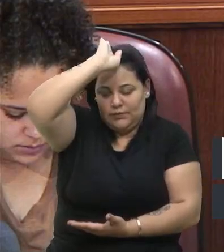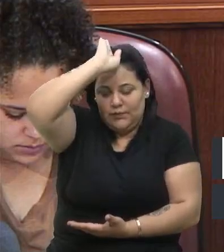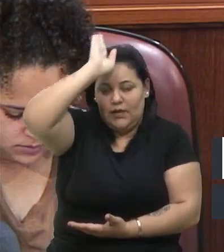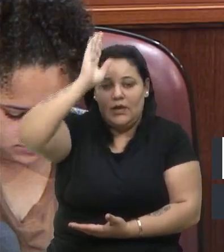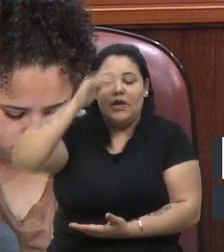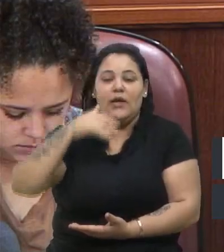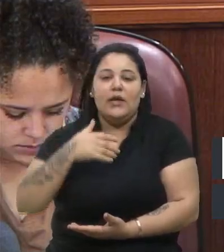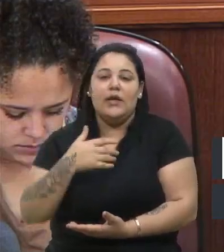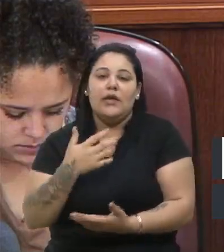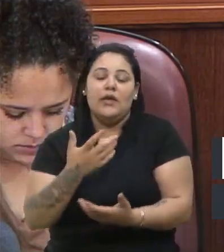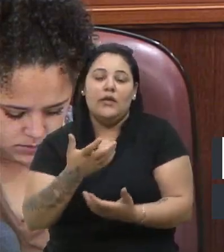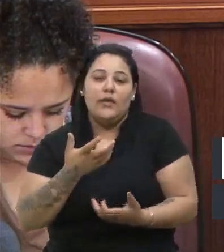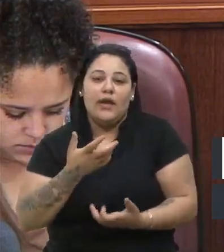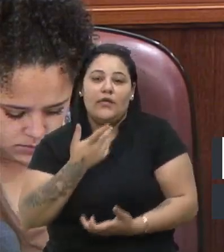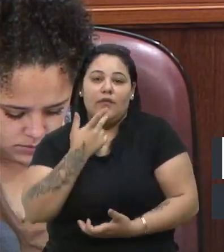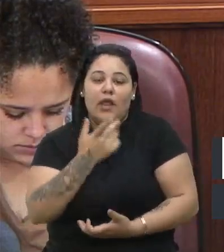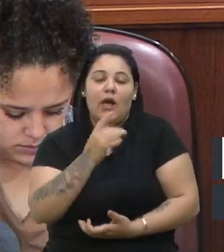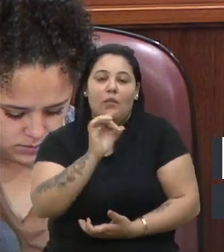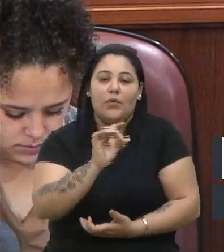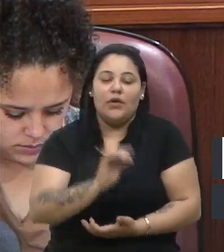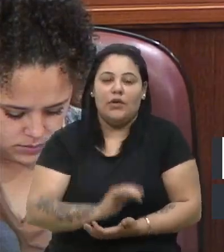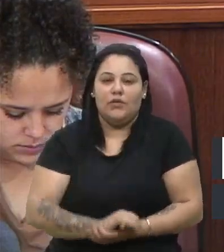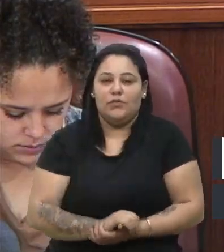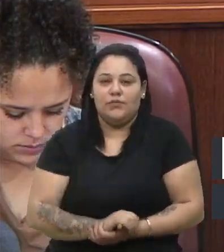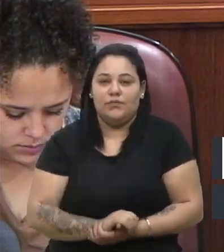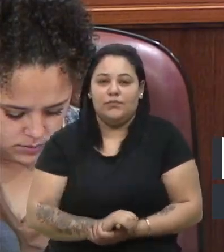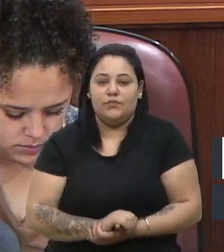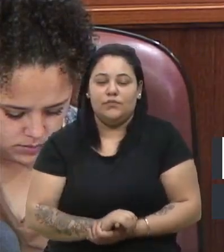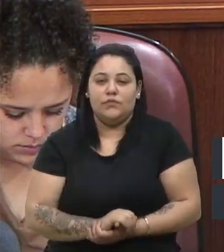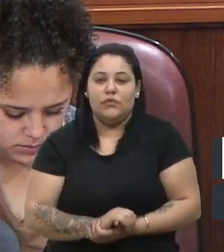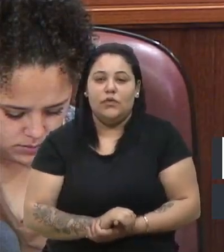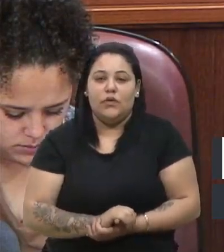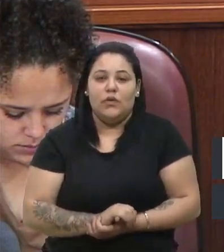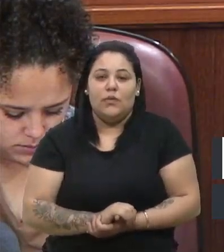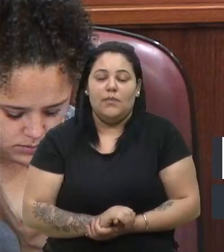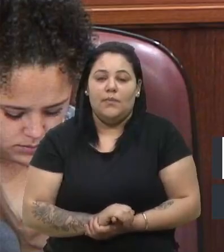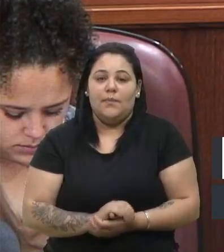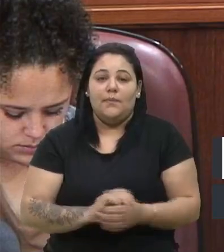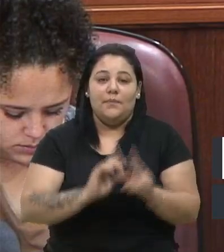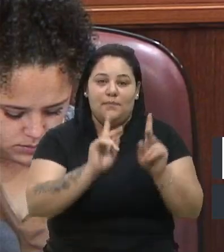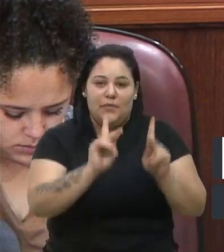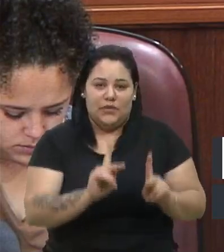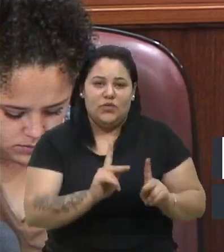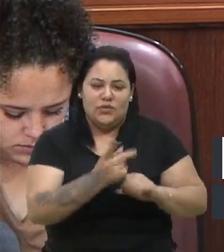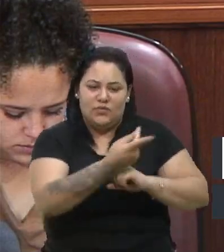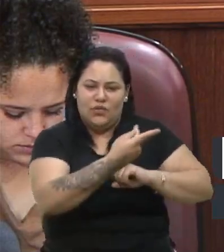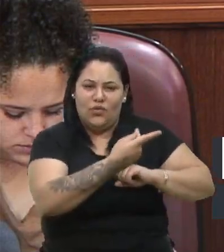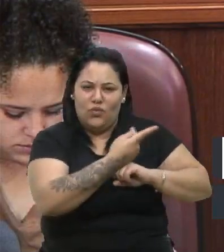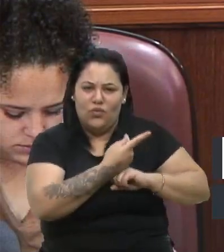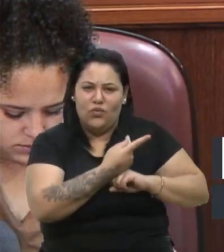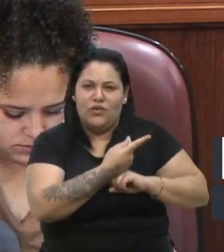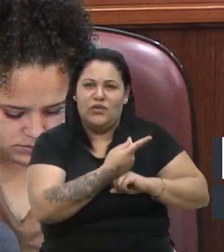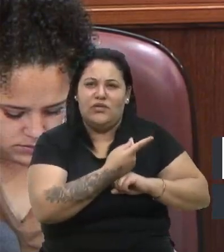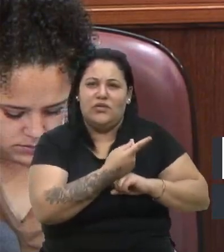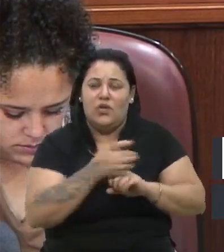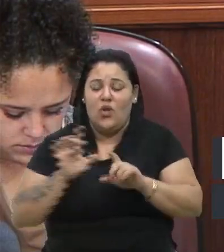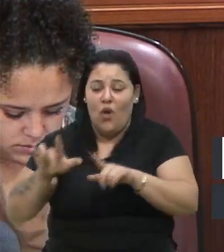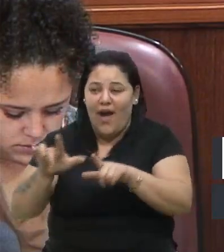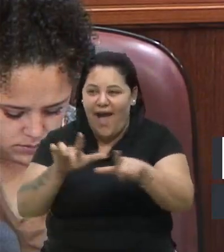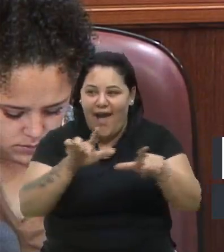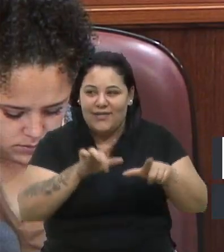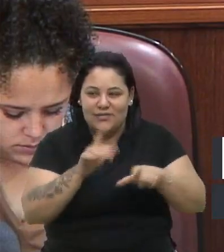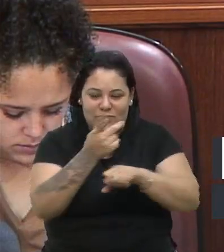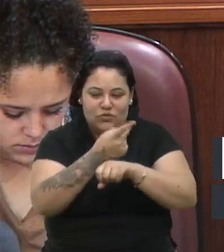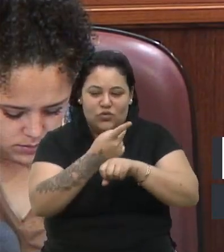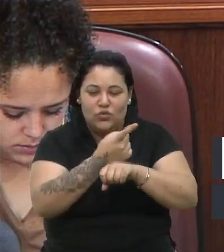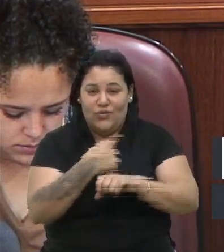quero falar um pouco a partir de pessoas que têm nos procurado, praças que têm nos procurado, e